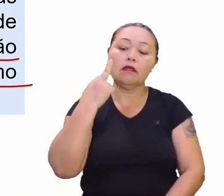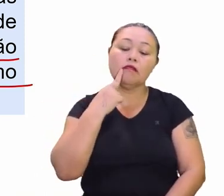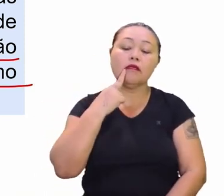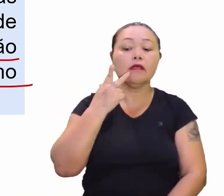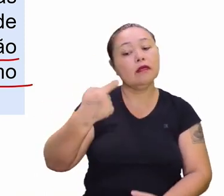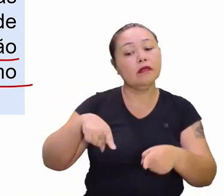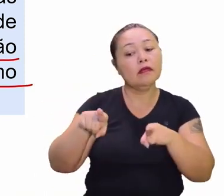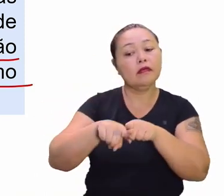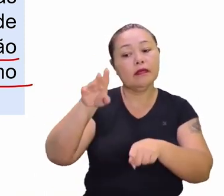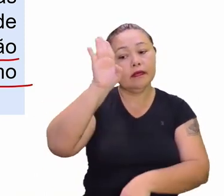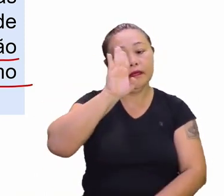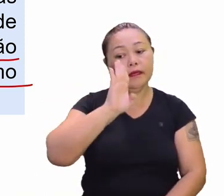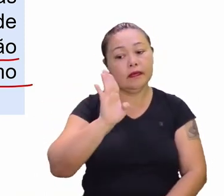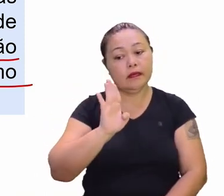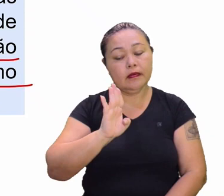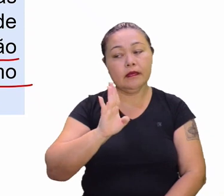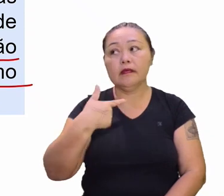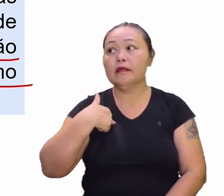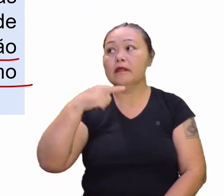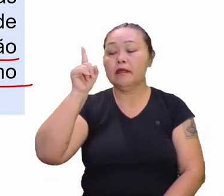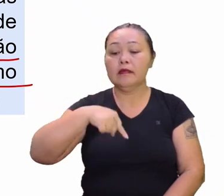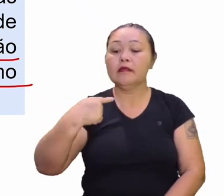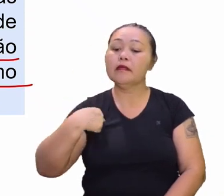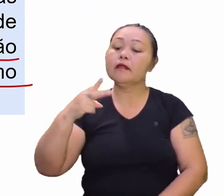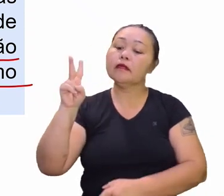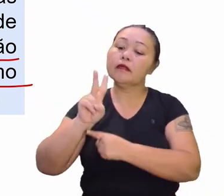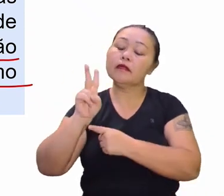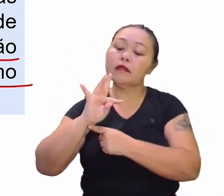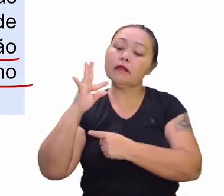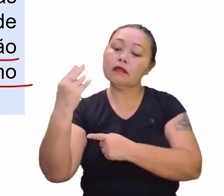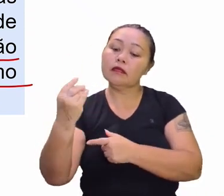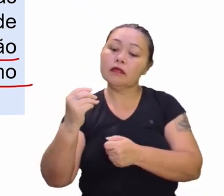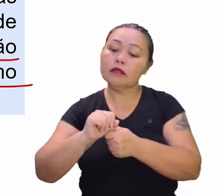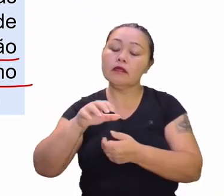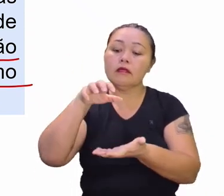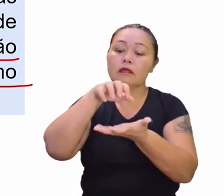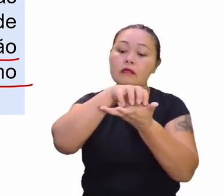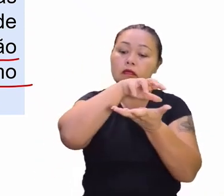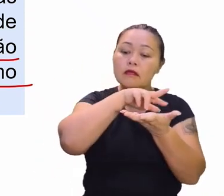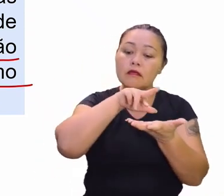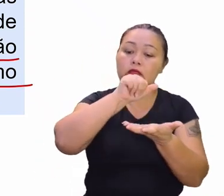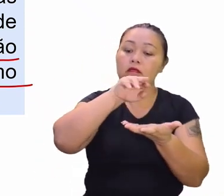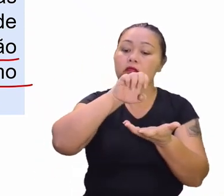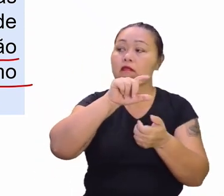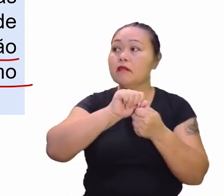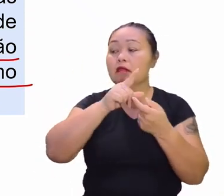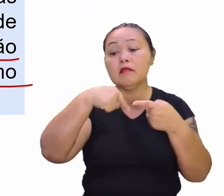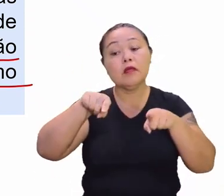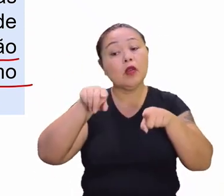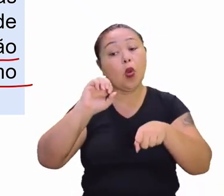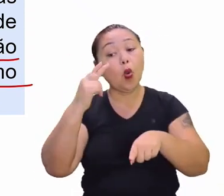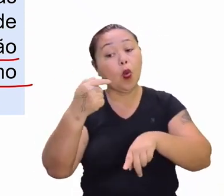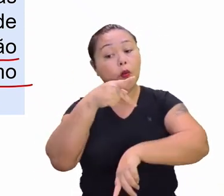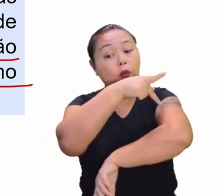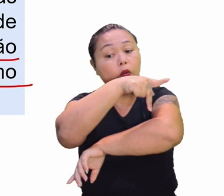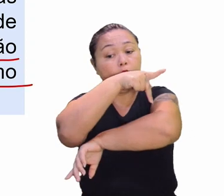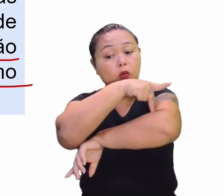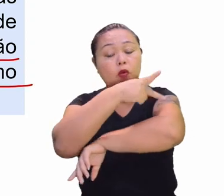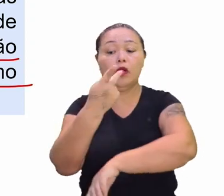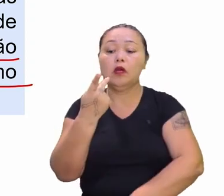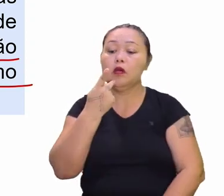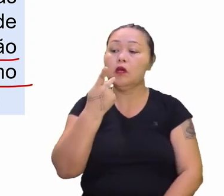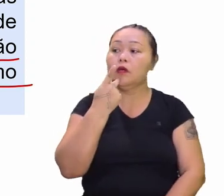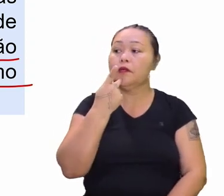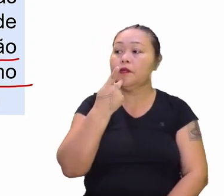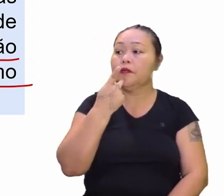a Brasil, quando é de proteção integral, a gente vai encontrar reserva ou parque. Quando a